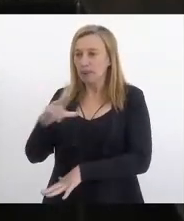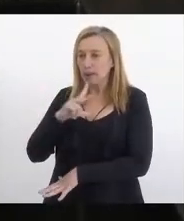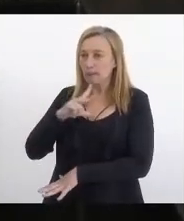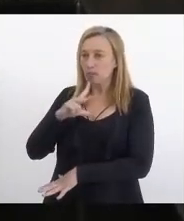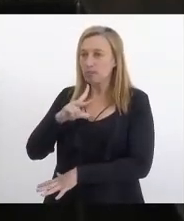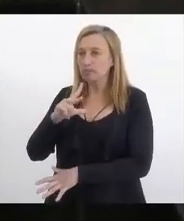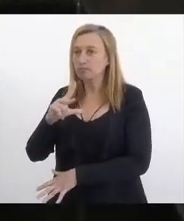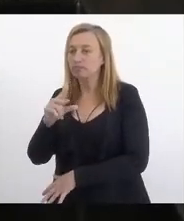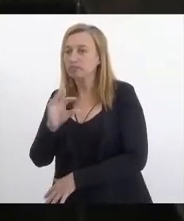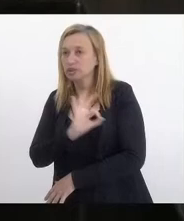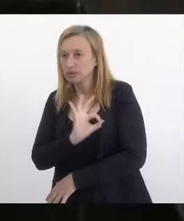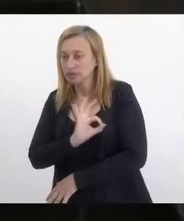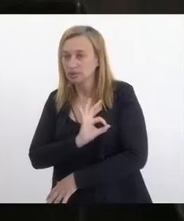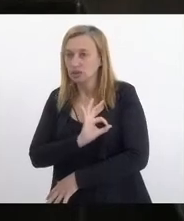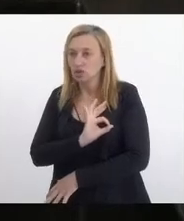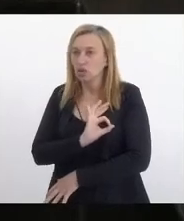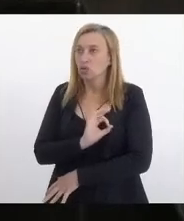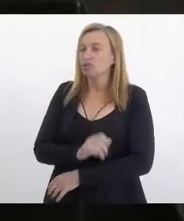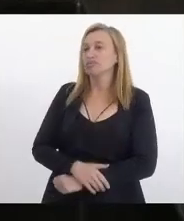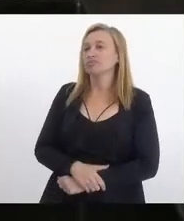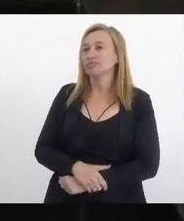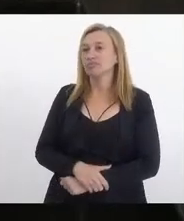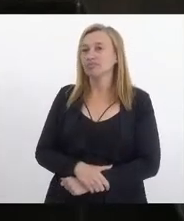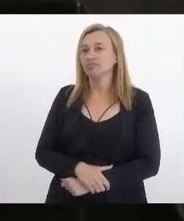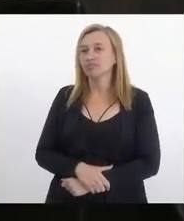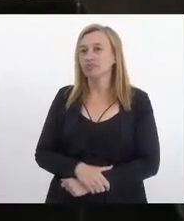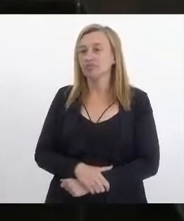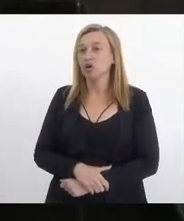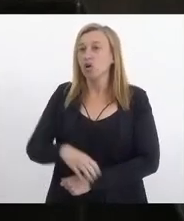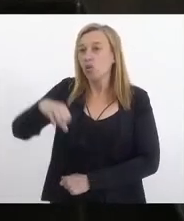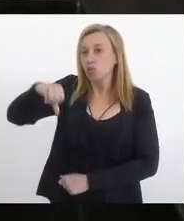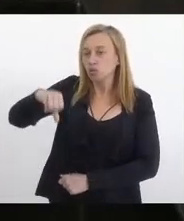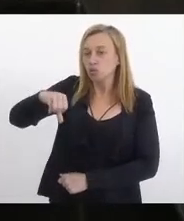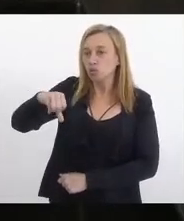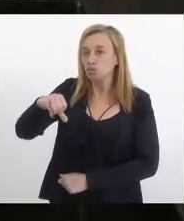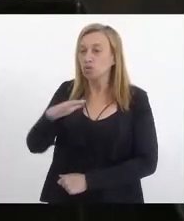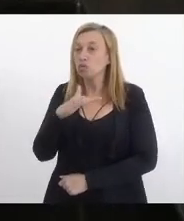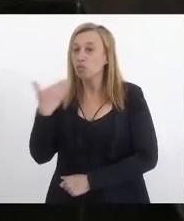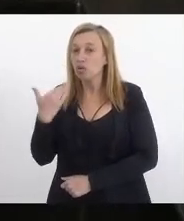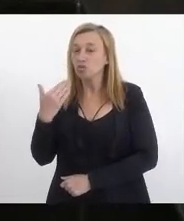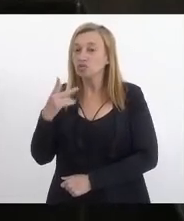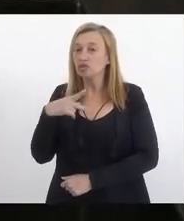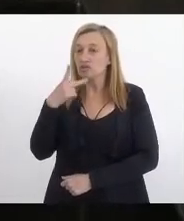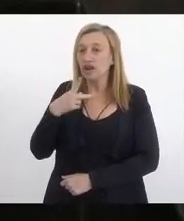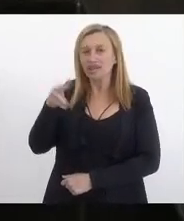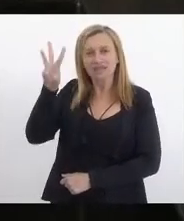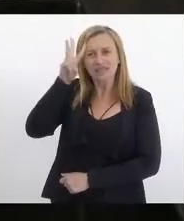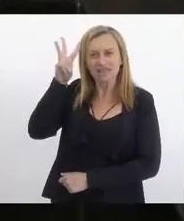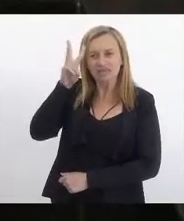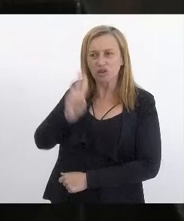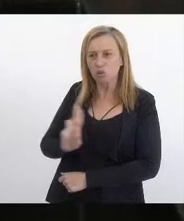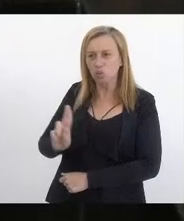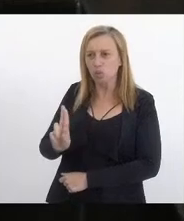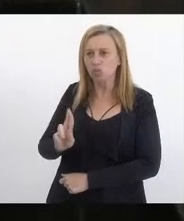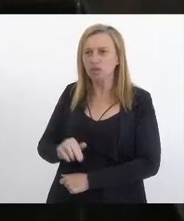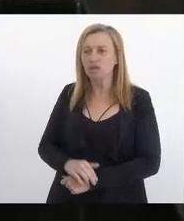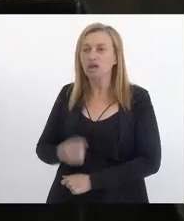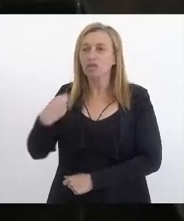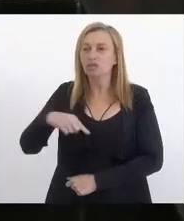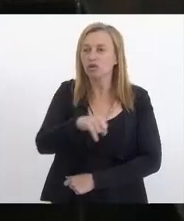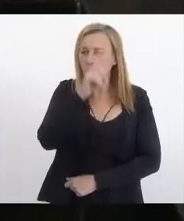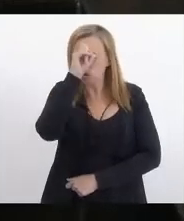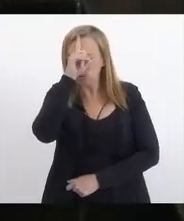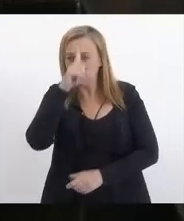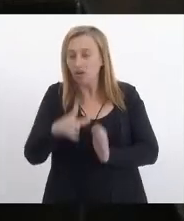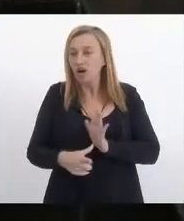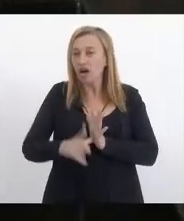polícia. Um nono morto foi identificado na terça-feira. Ele foi para o hospital antes,